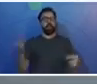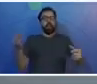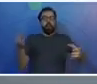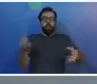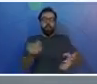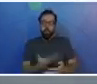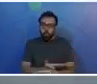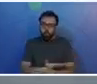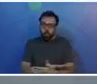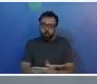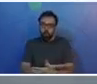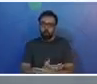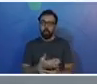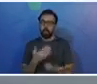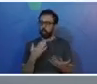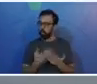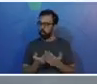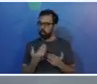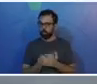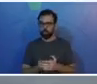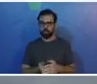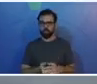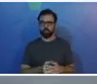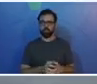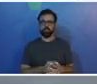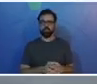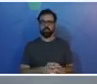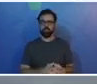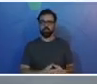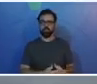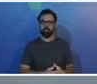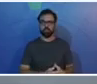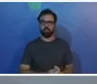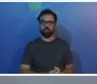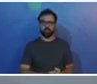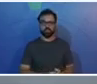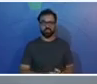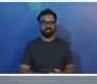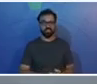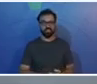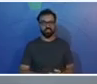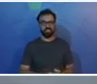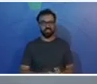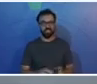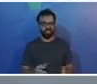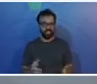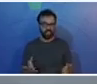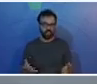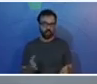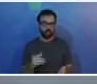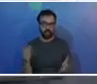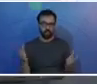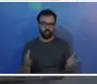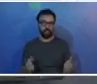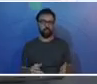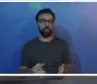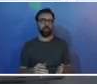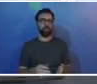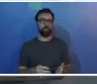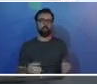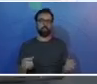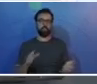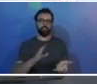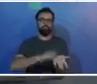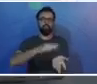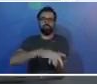Terminamos a nossa aula, terminamos a nossa apostila de geografia. E hoje eu quero agora parabenizar todos os professores,